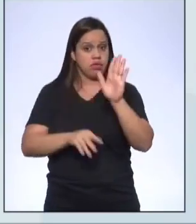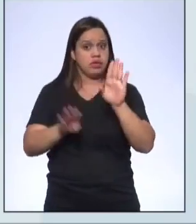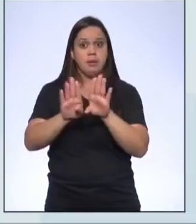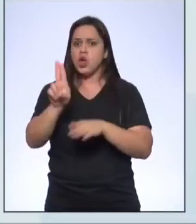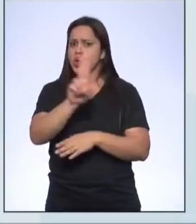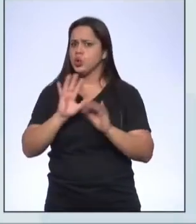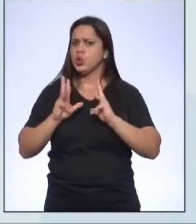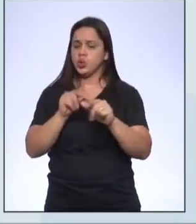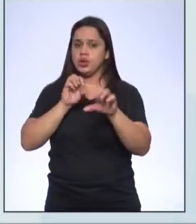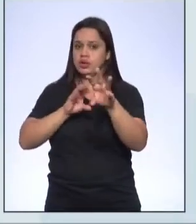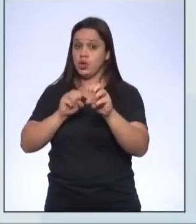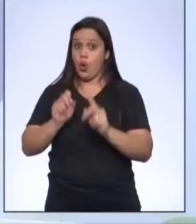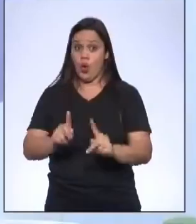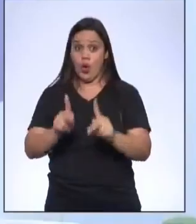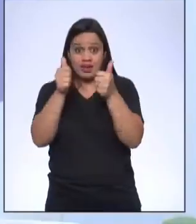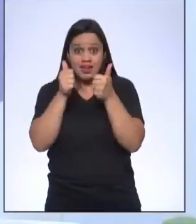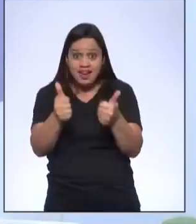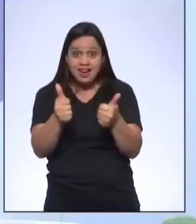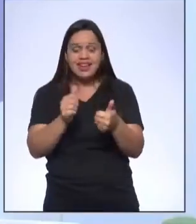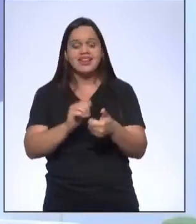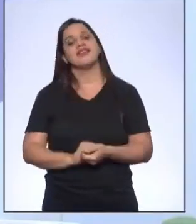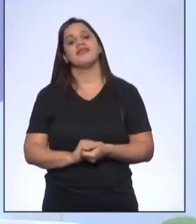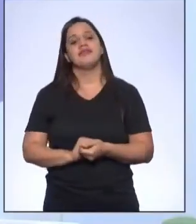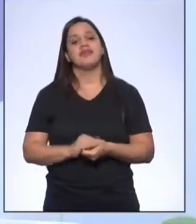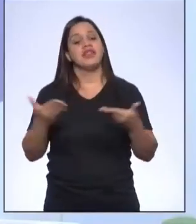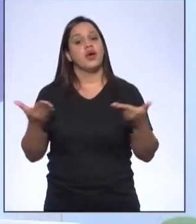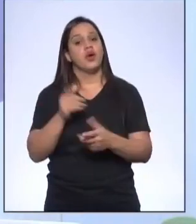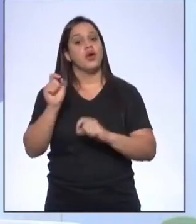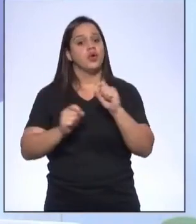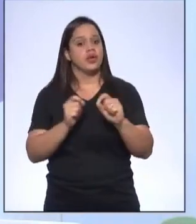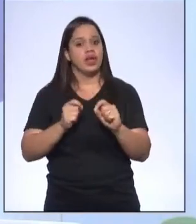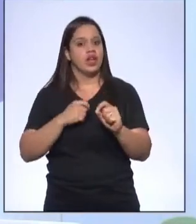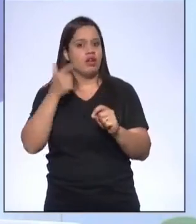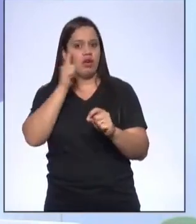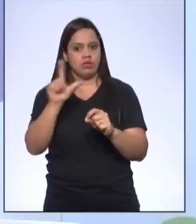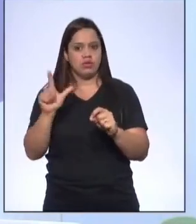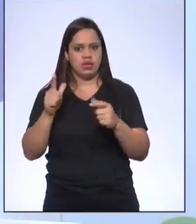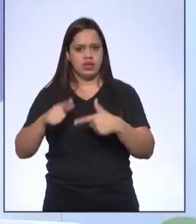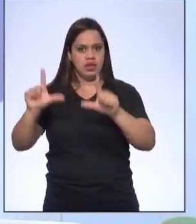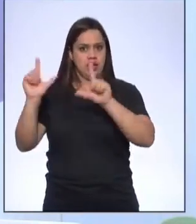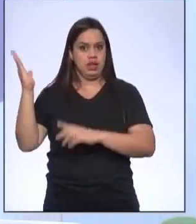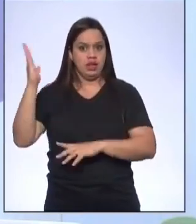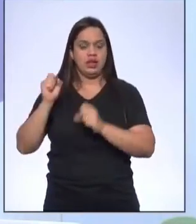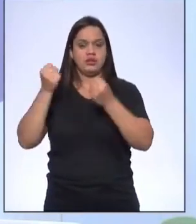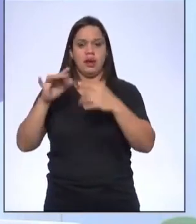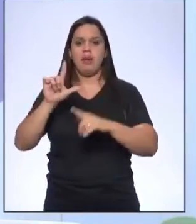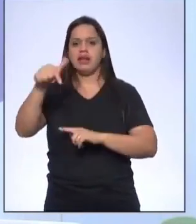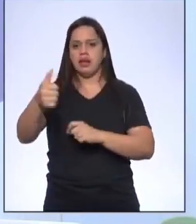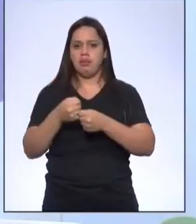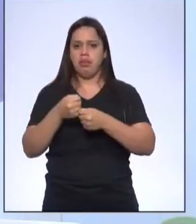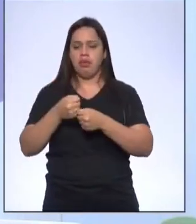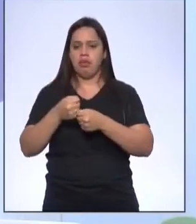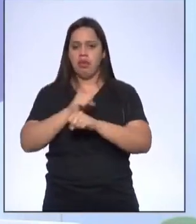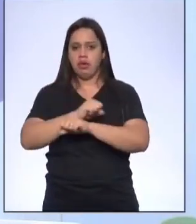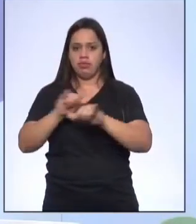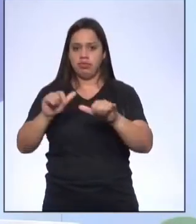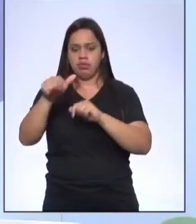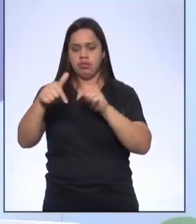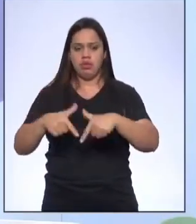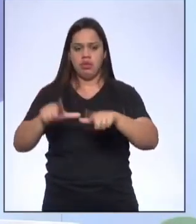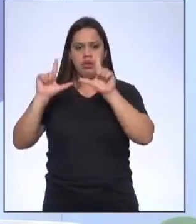aqui. Fechou, galerinha? Então, assim, nessa parte a gente não vai dar tempo, mas eu acho que depois dá para disponibilizar e dar uma olhadinha lá no